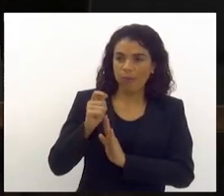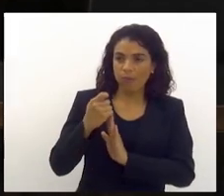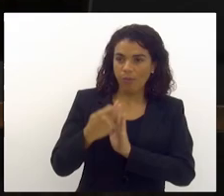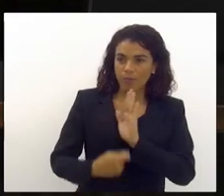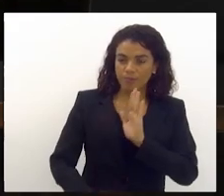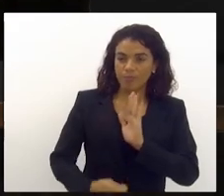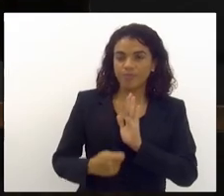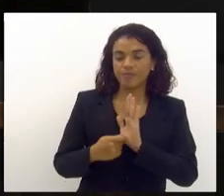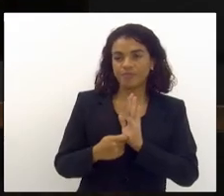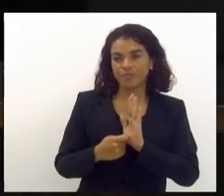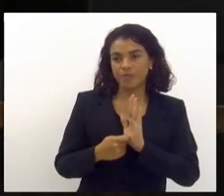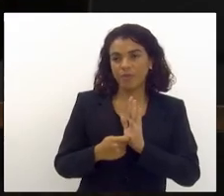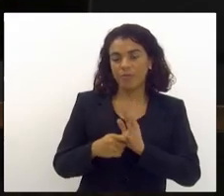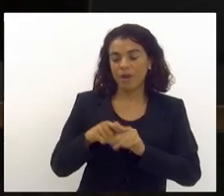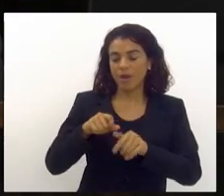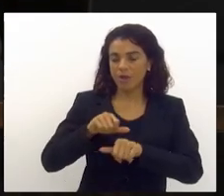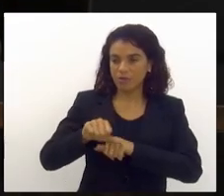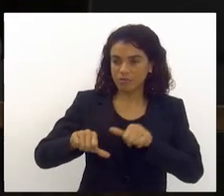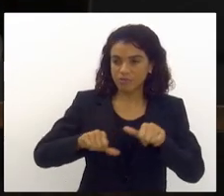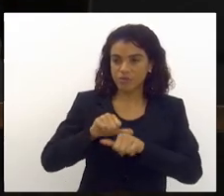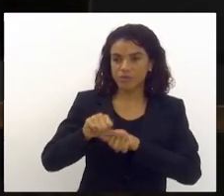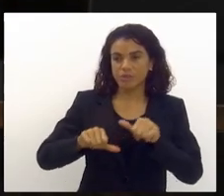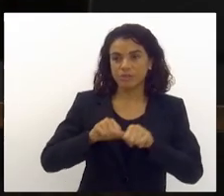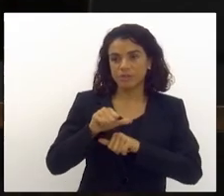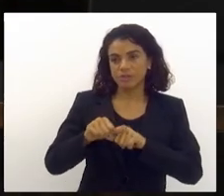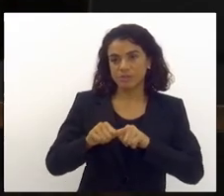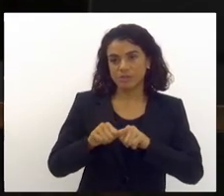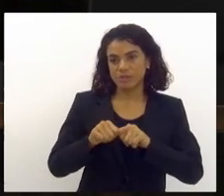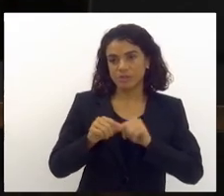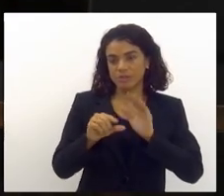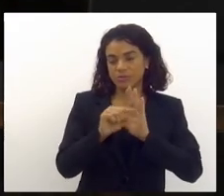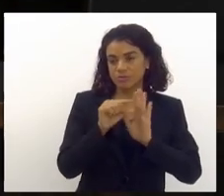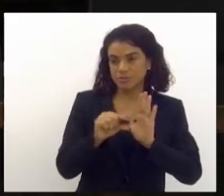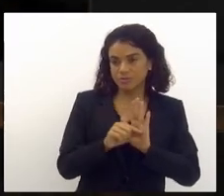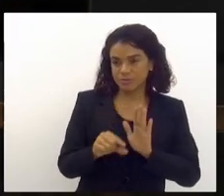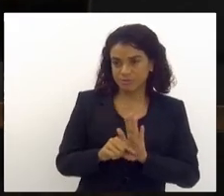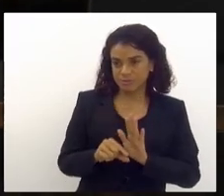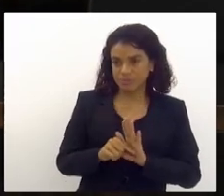vencido para correção dos destaques aprovados.